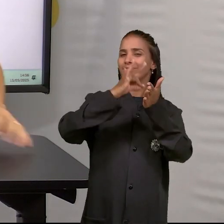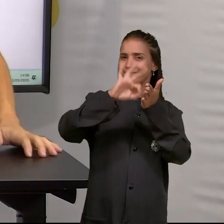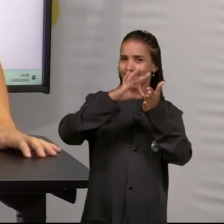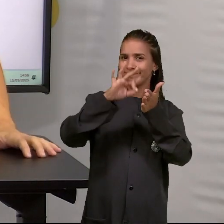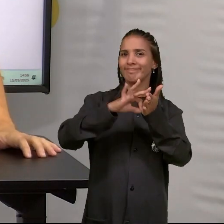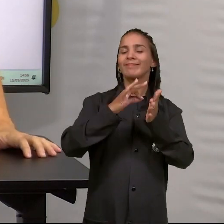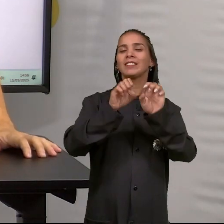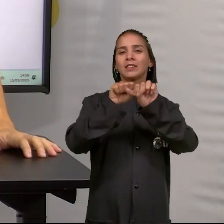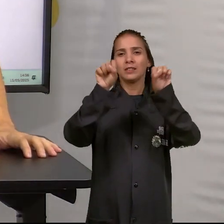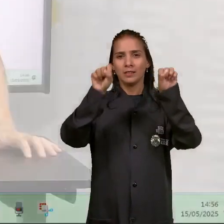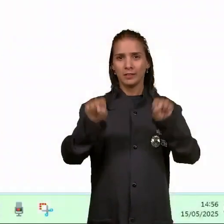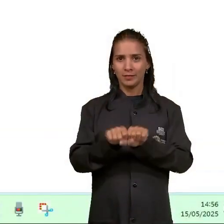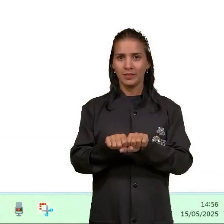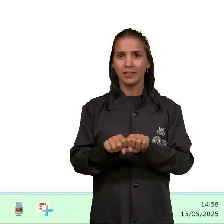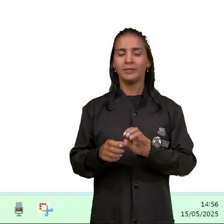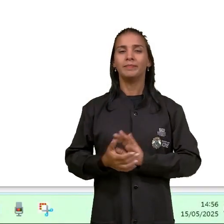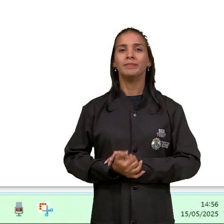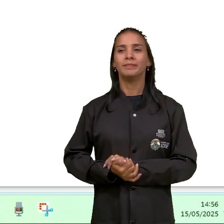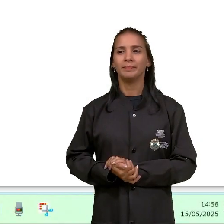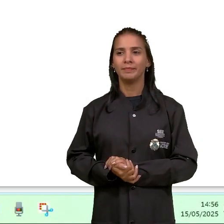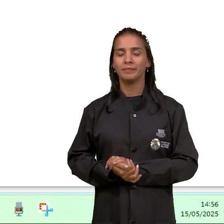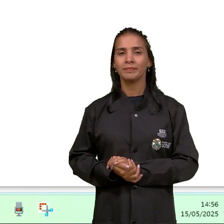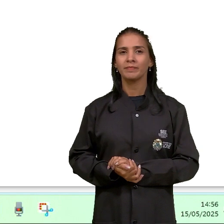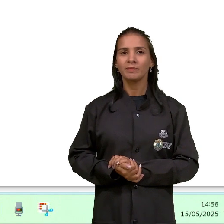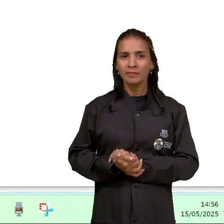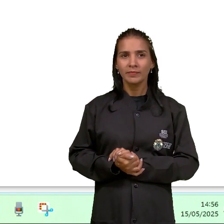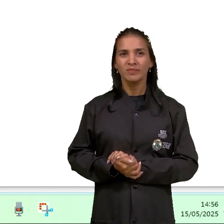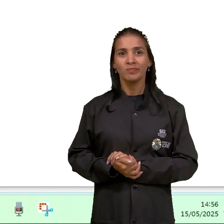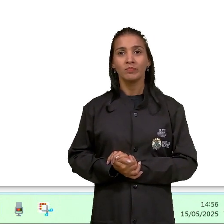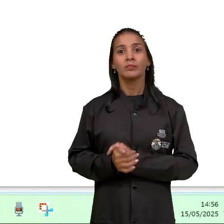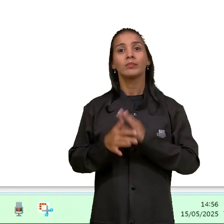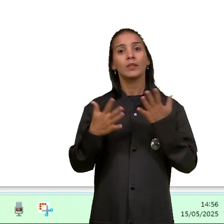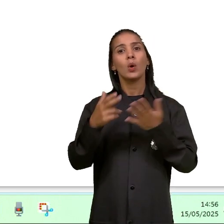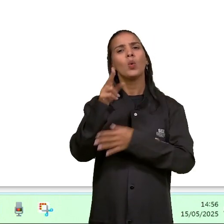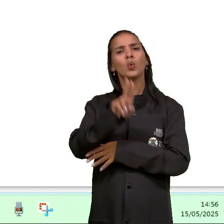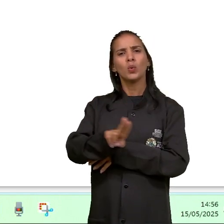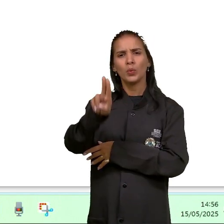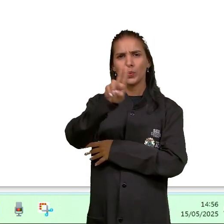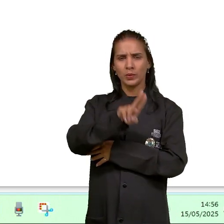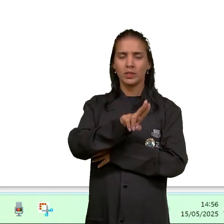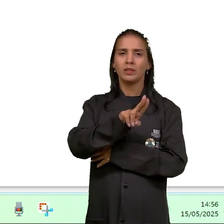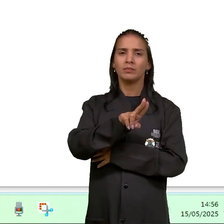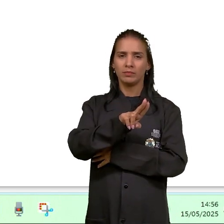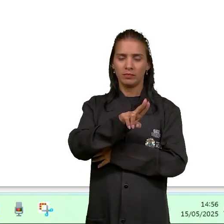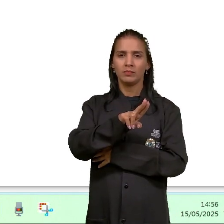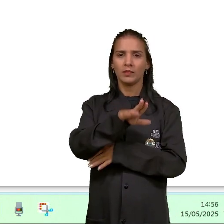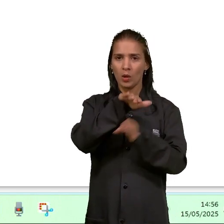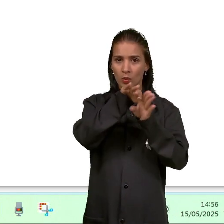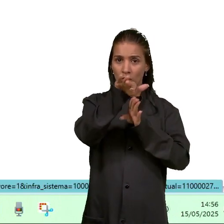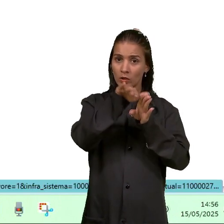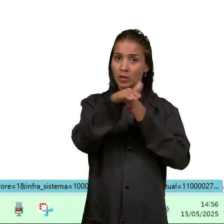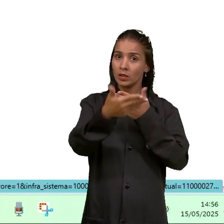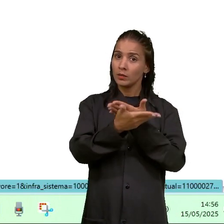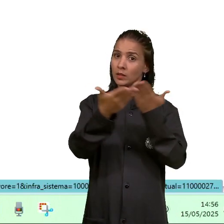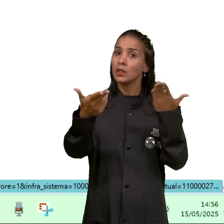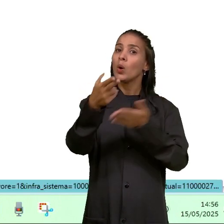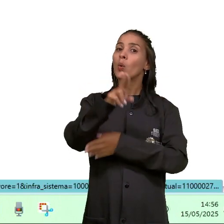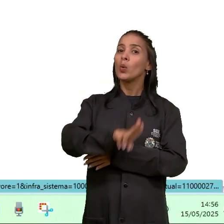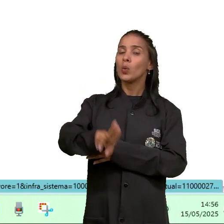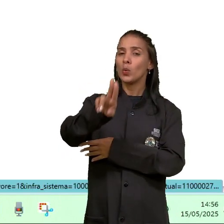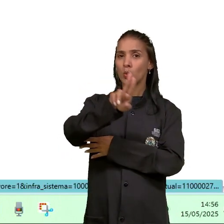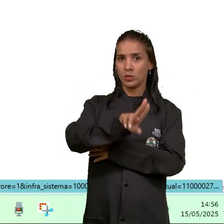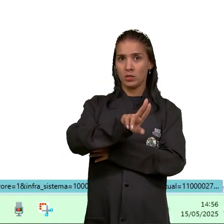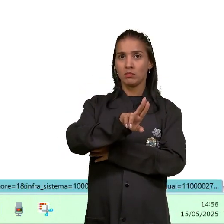externo, tá? Voltando aqui, ó, pessoal, então, não deixe de utilizar essa funcionalidade do sistema que